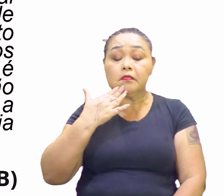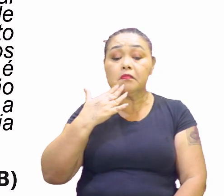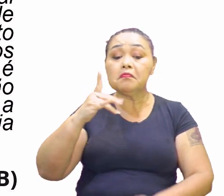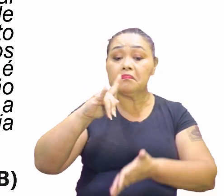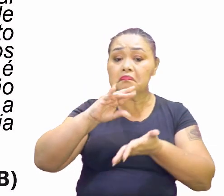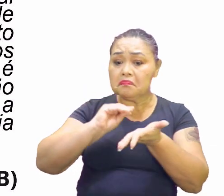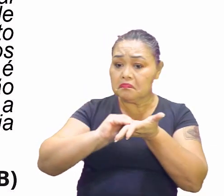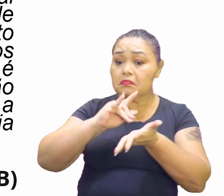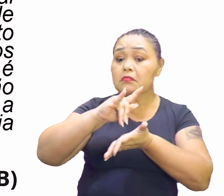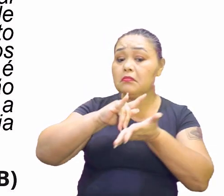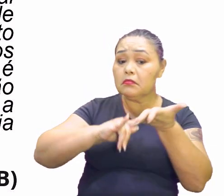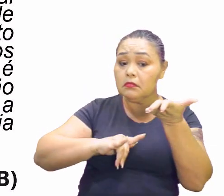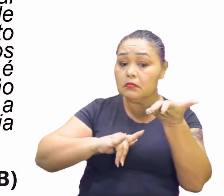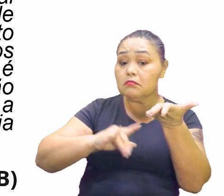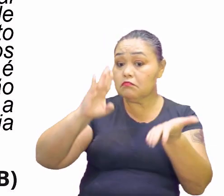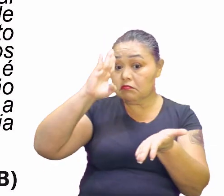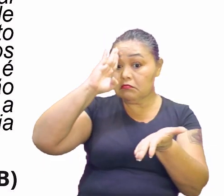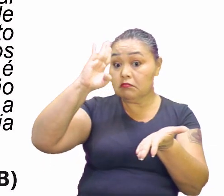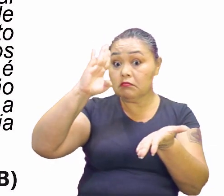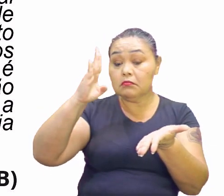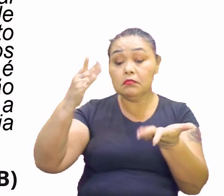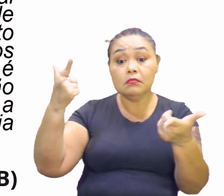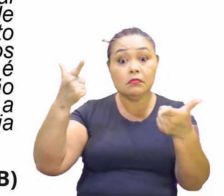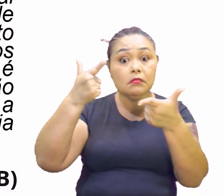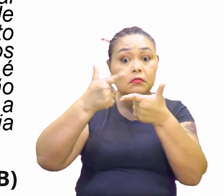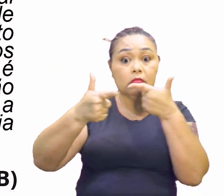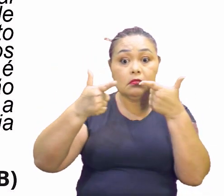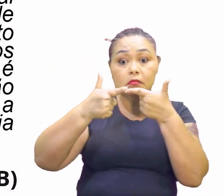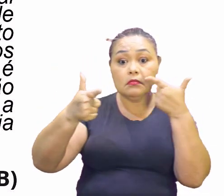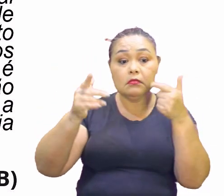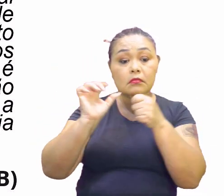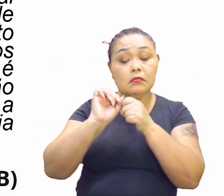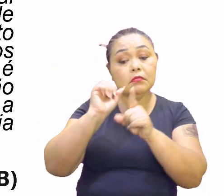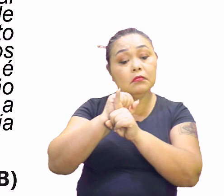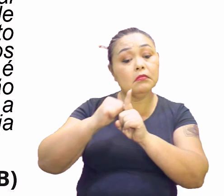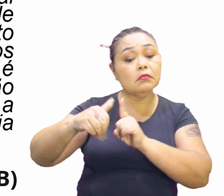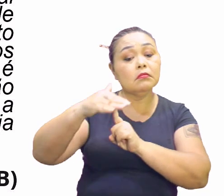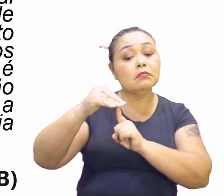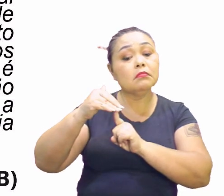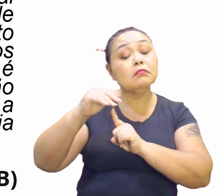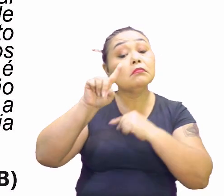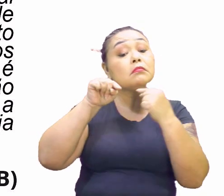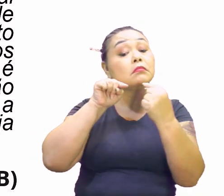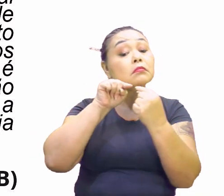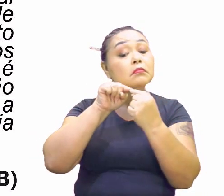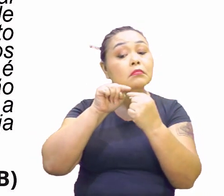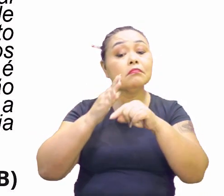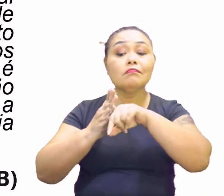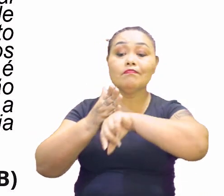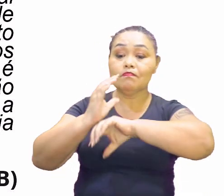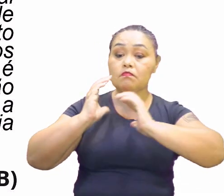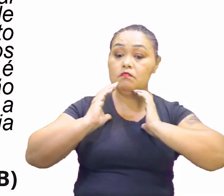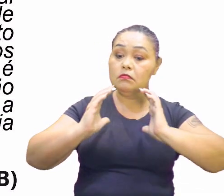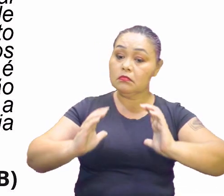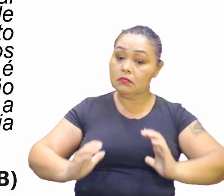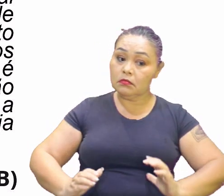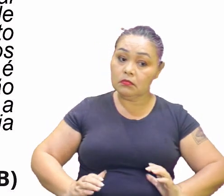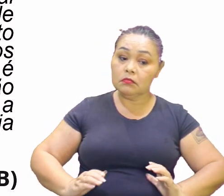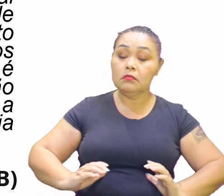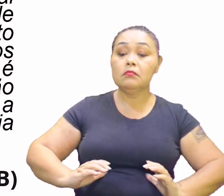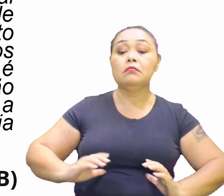de documentação e o principal impacto para a sociedade, a fim de que o acesso à